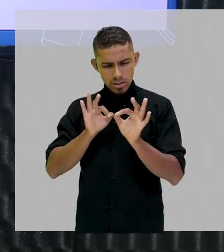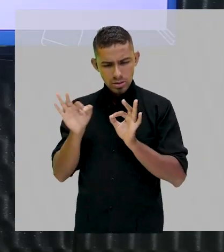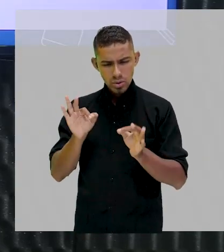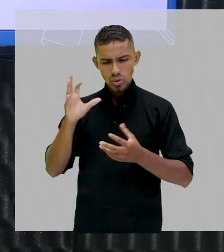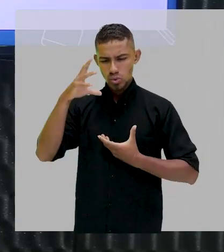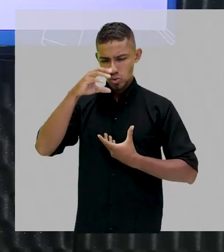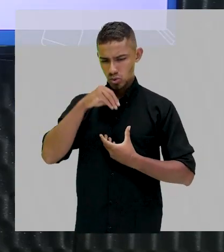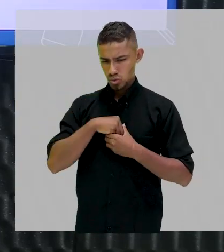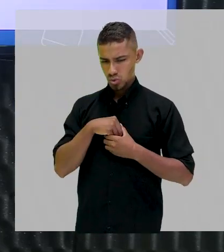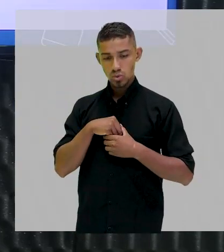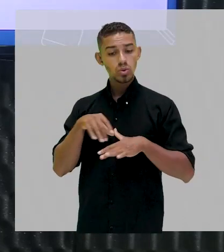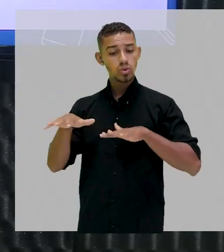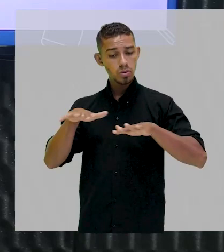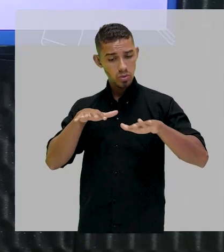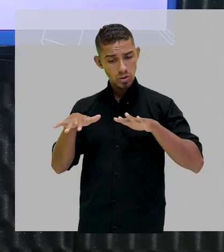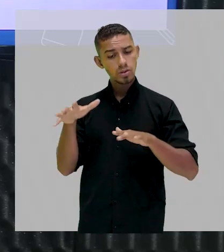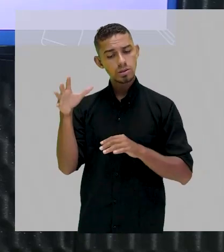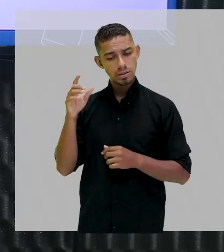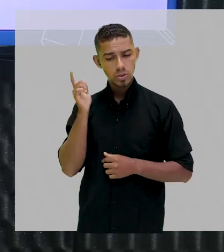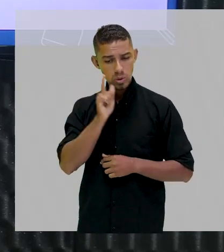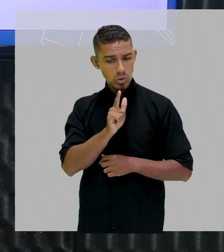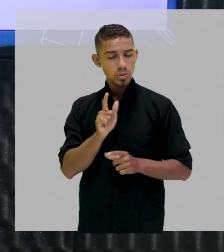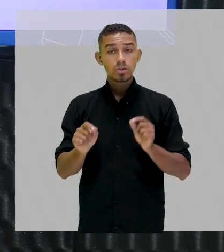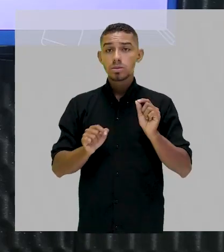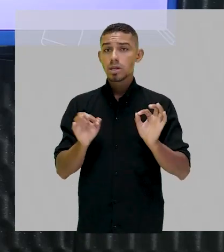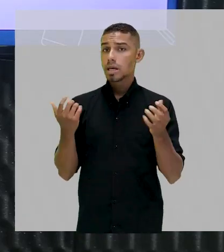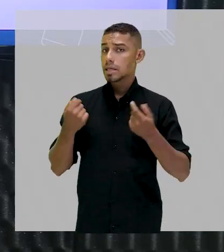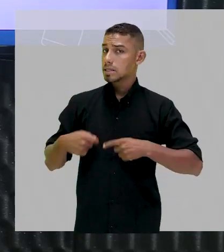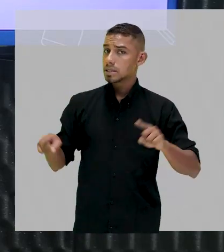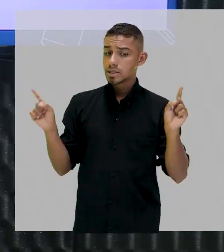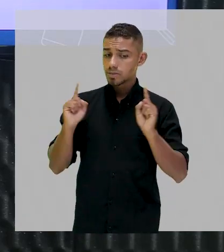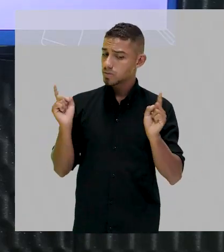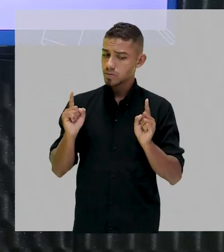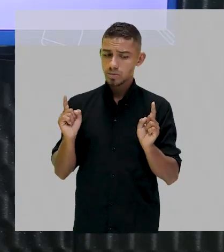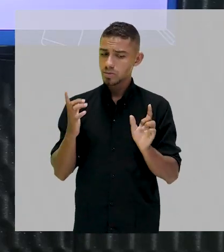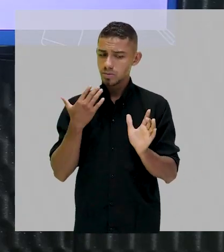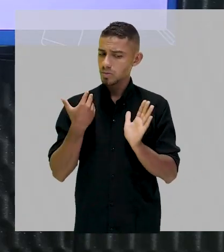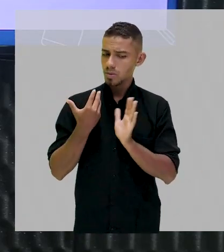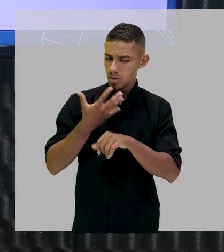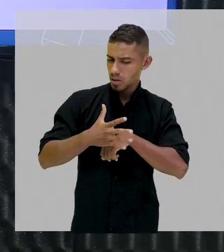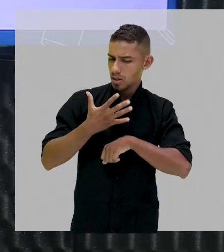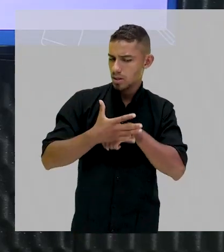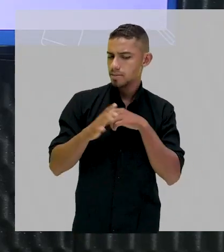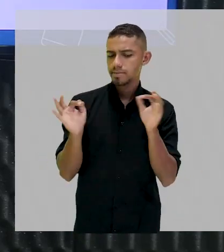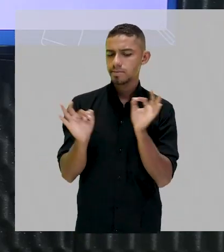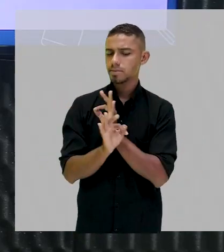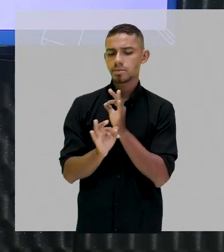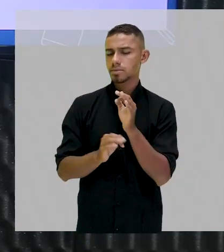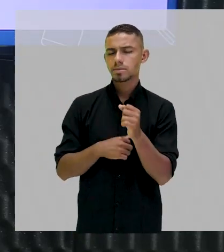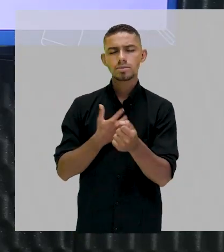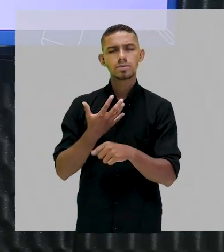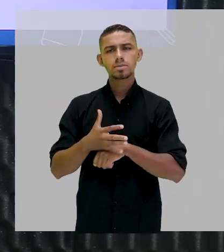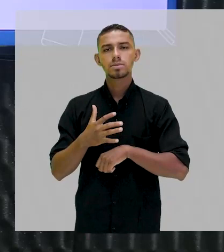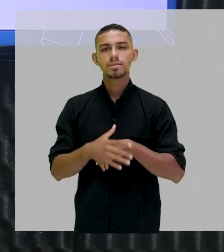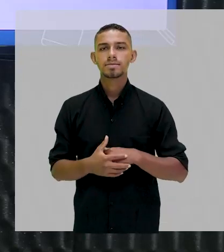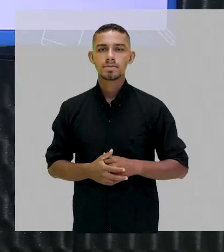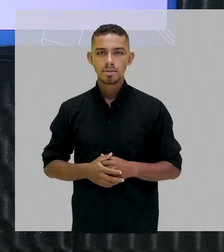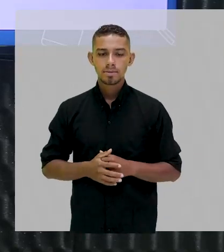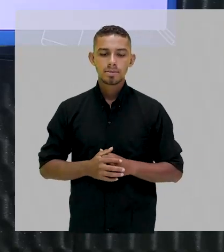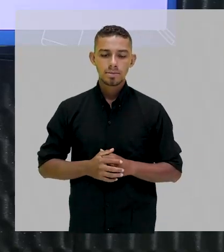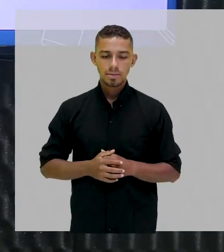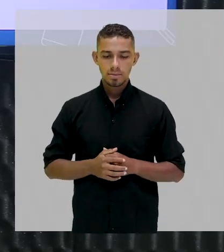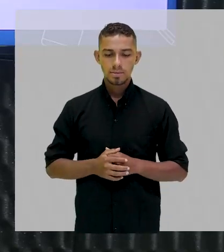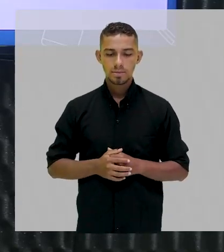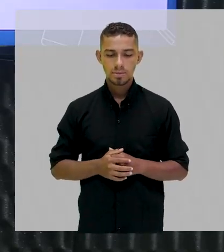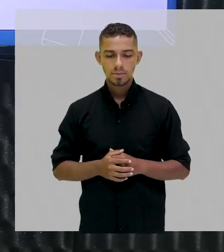com o ritmo dos movimentos, para que não se tranque a respiração durante a realização de nenhum exercício. Nós